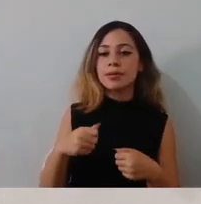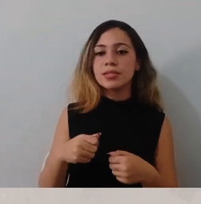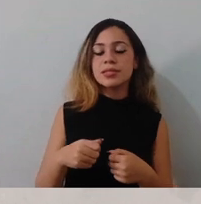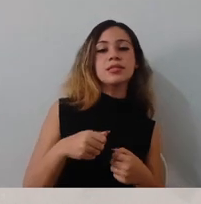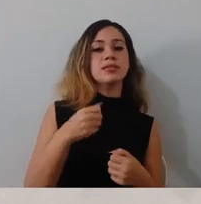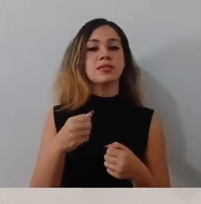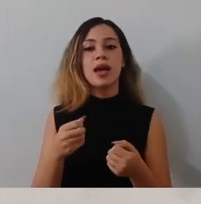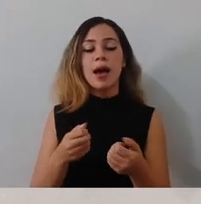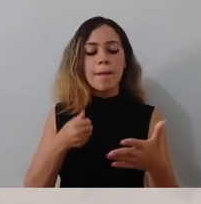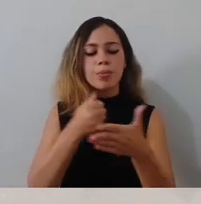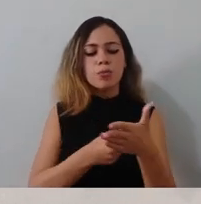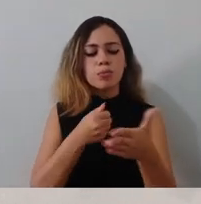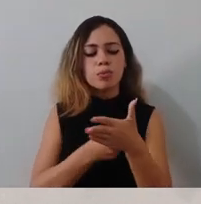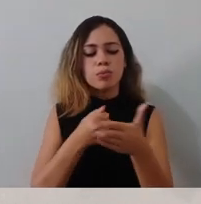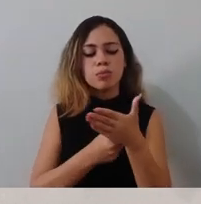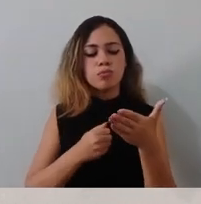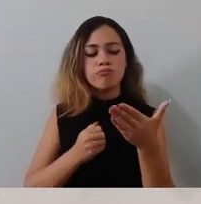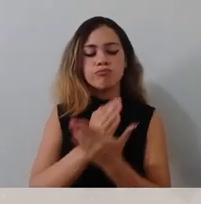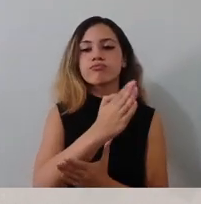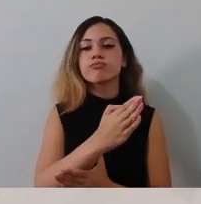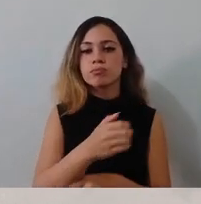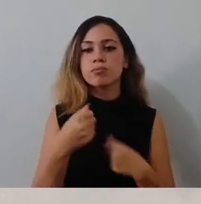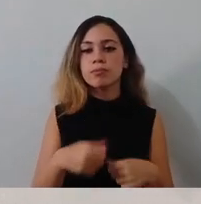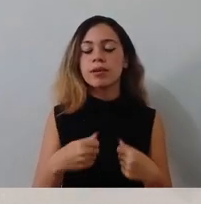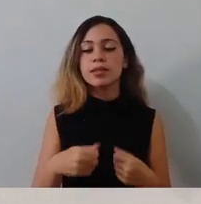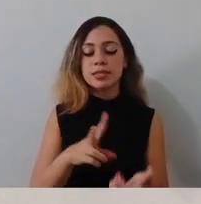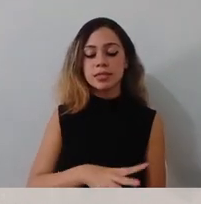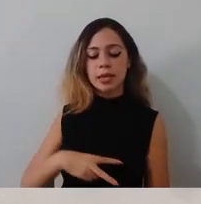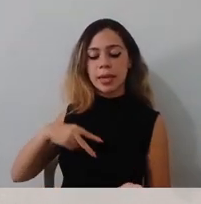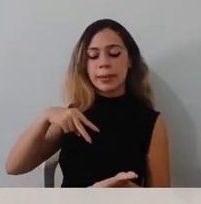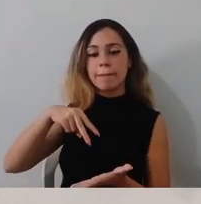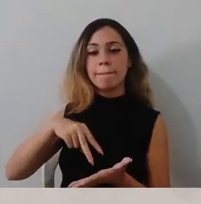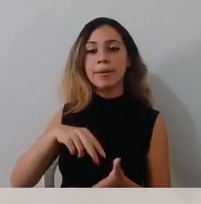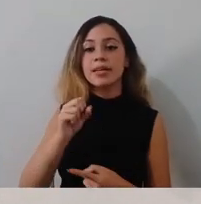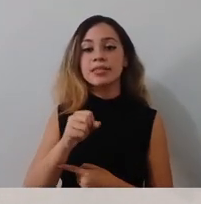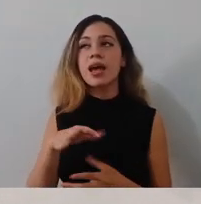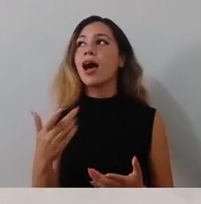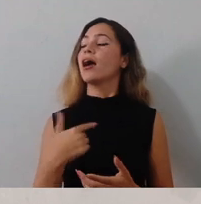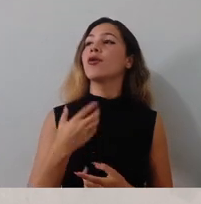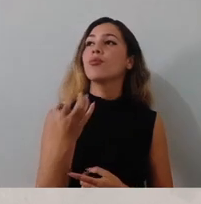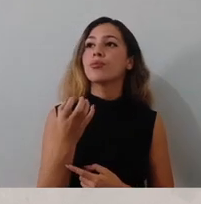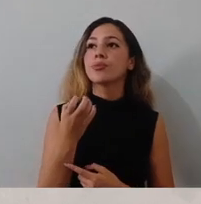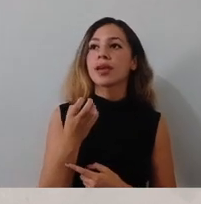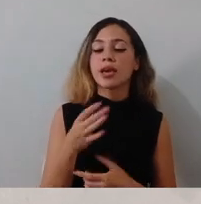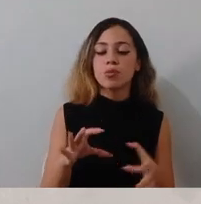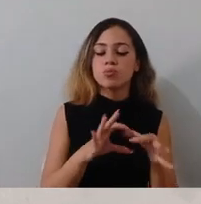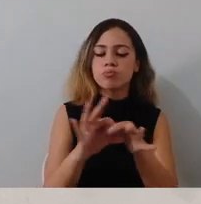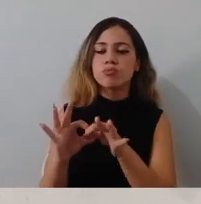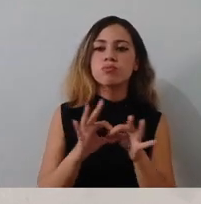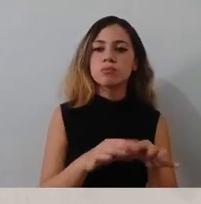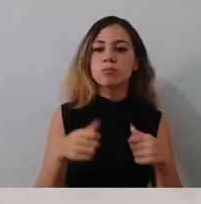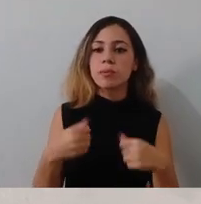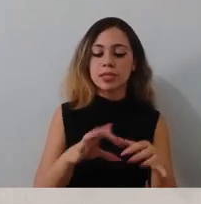filho mal, pode ir no conselho tutelar, vai na Secretaria de Educação. Eu quero tratamento alternativo,